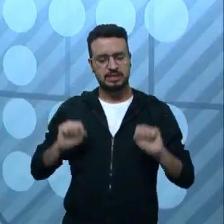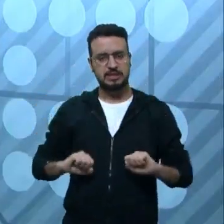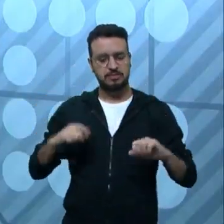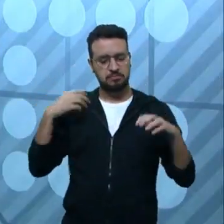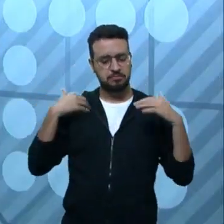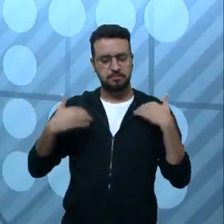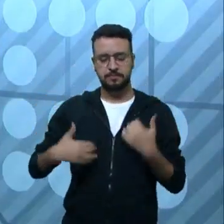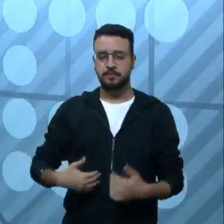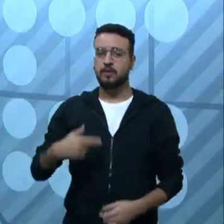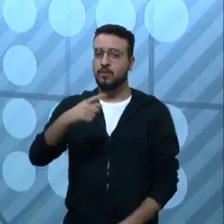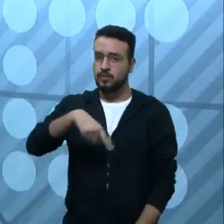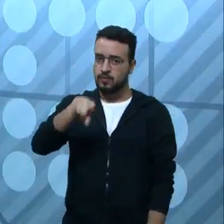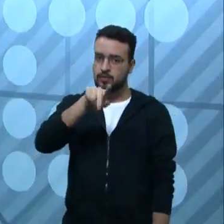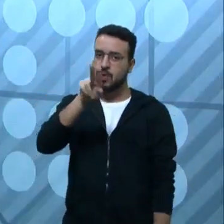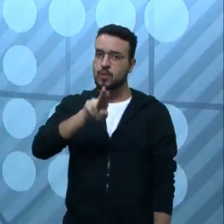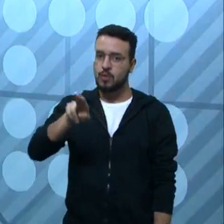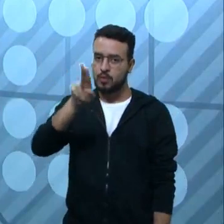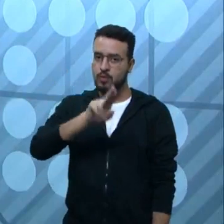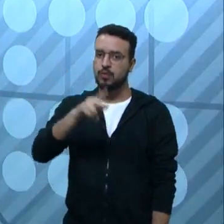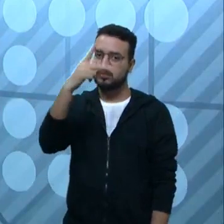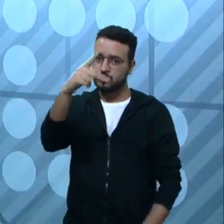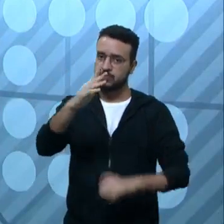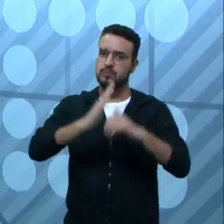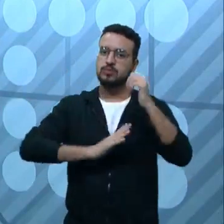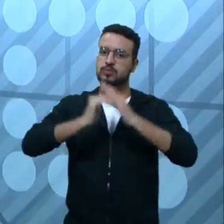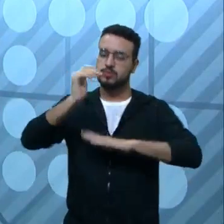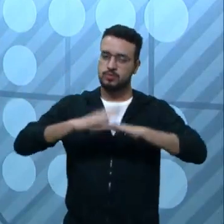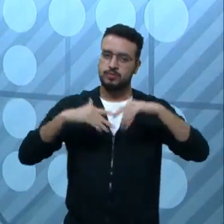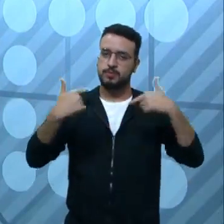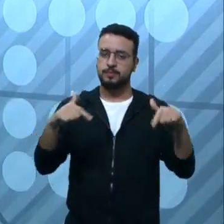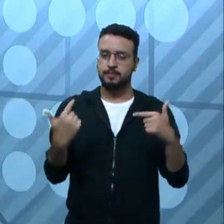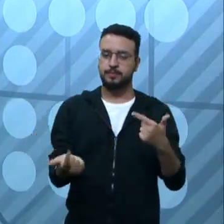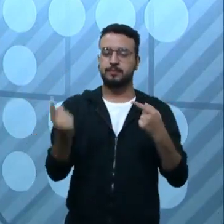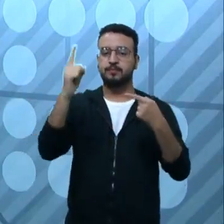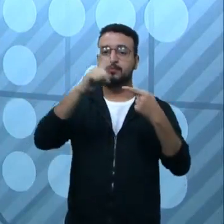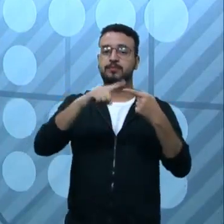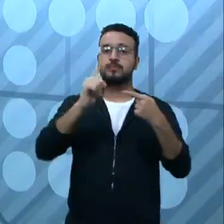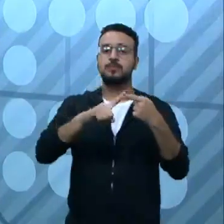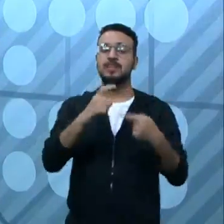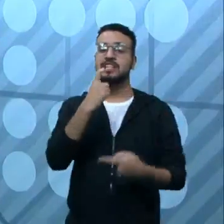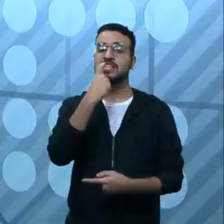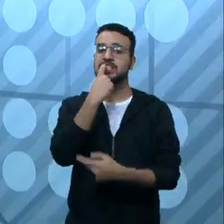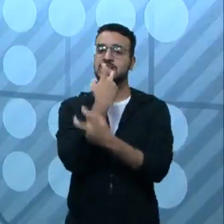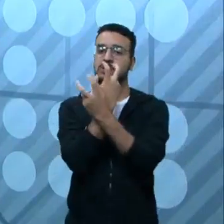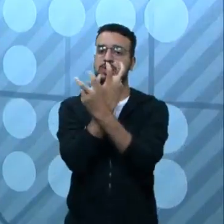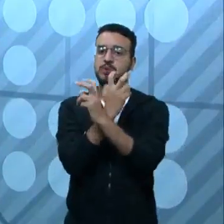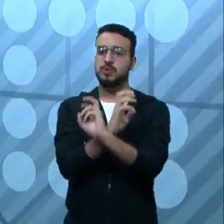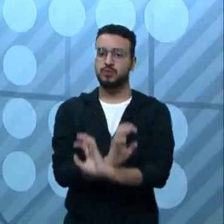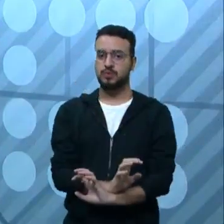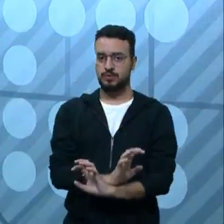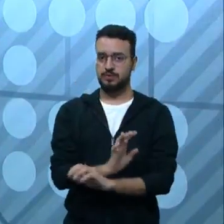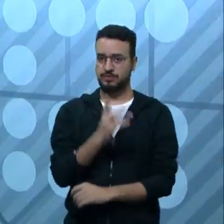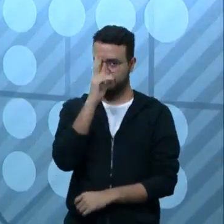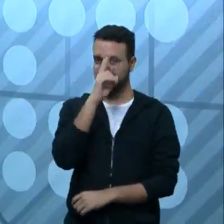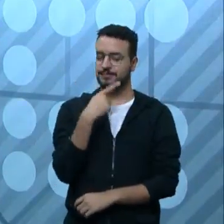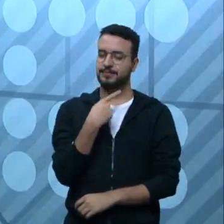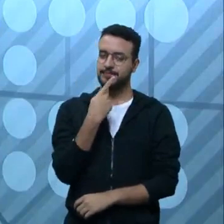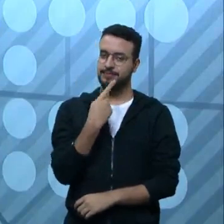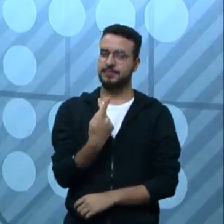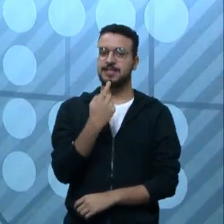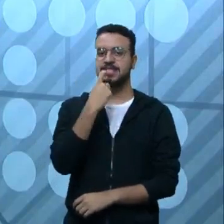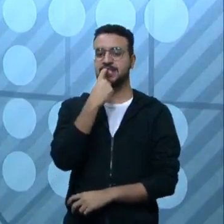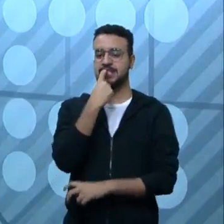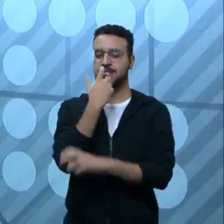atuação profissional de vocês. Então eu falei um pouco sobre o sistema ósseo. Aliás, um pouco não, falei bastante do sistema